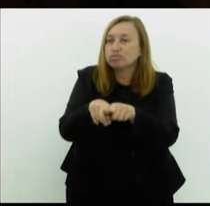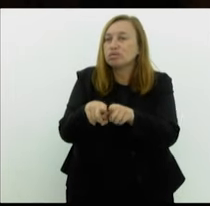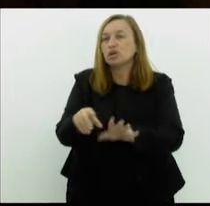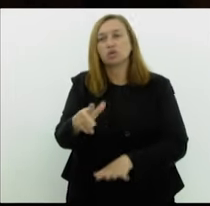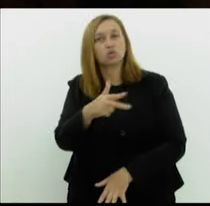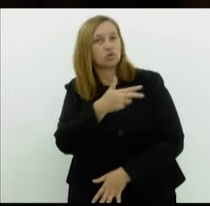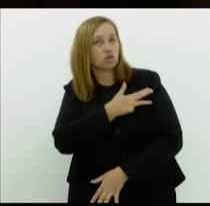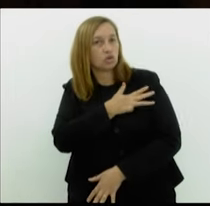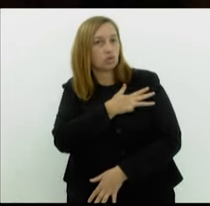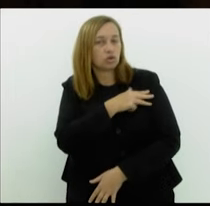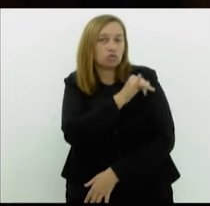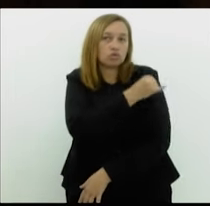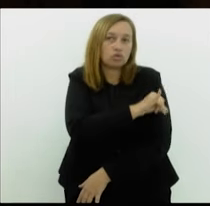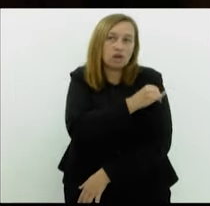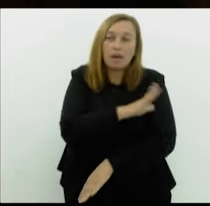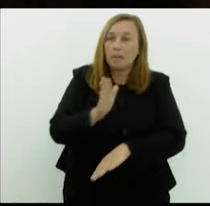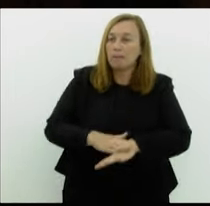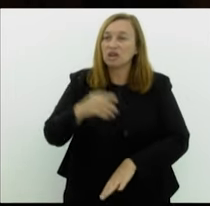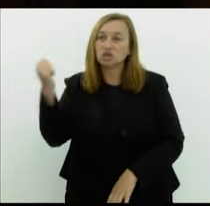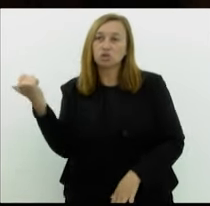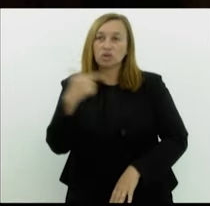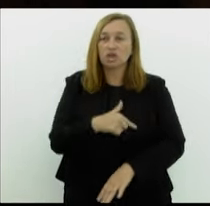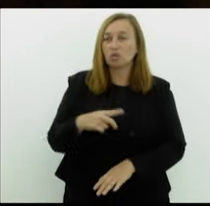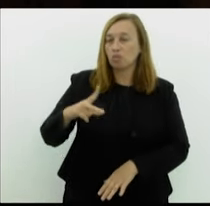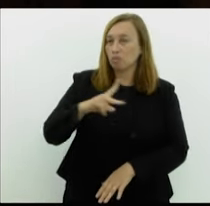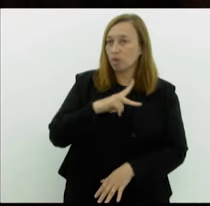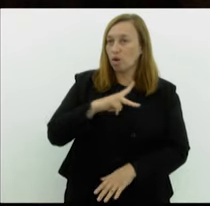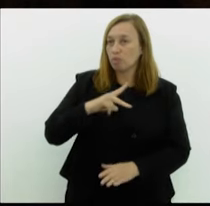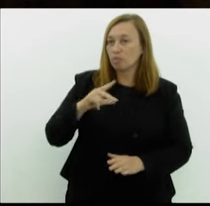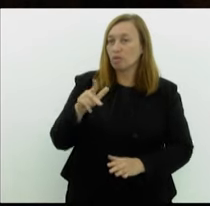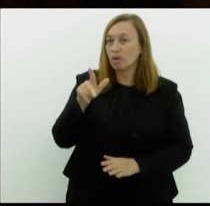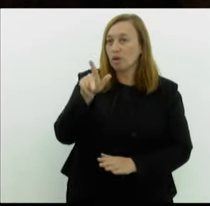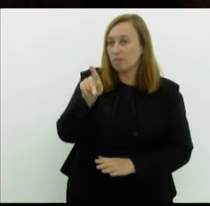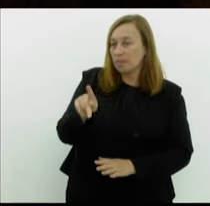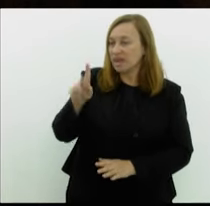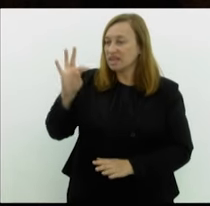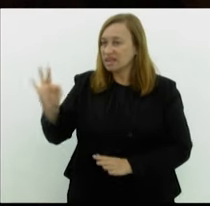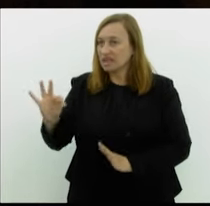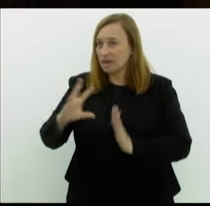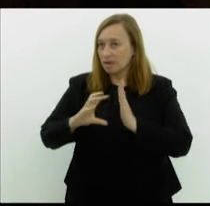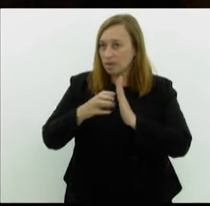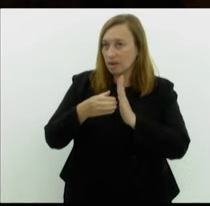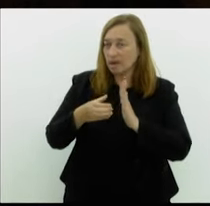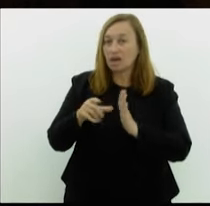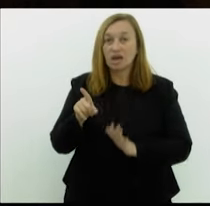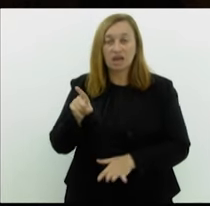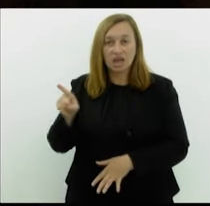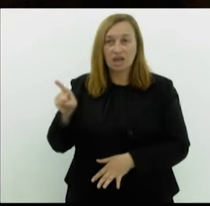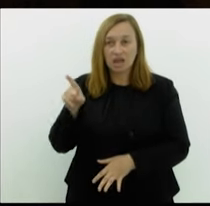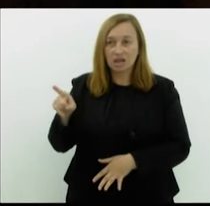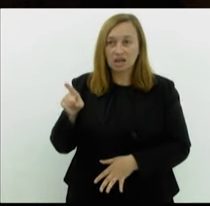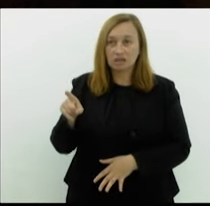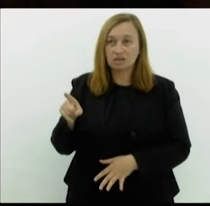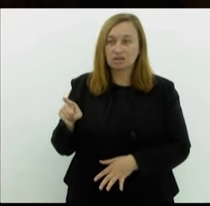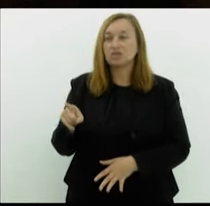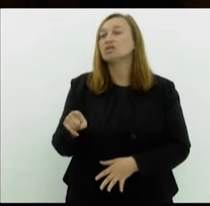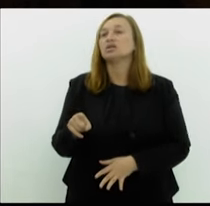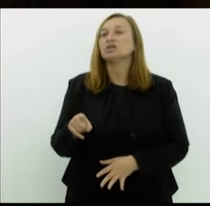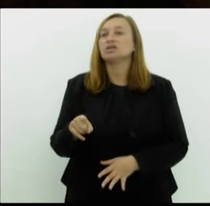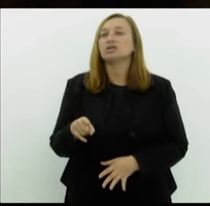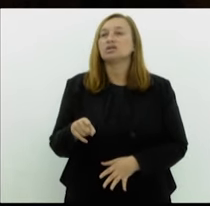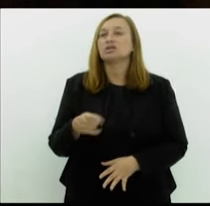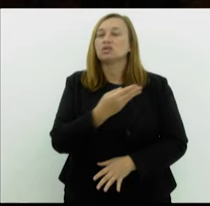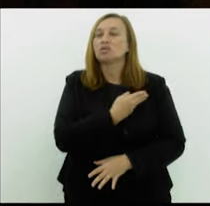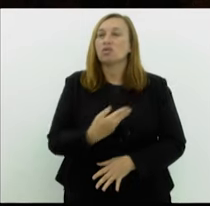Janeiro, mais aliados que o próprio PT. Eles são a verdadeira personificação do governo de